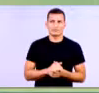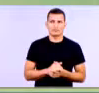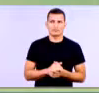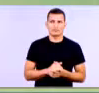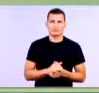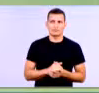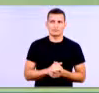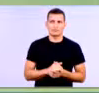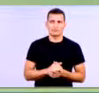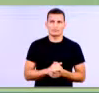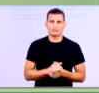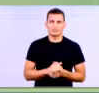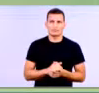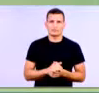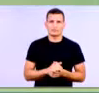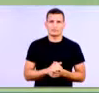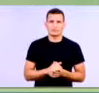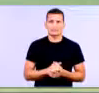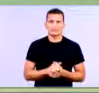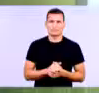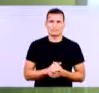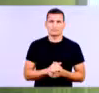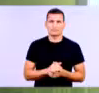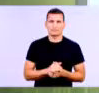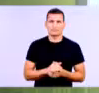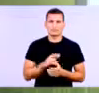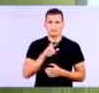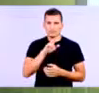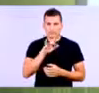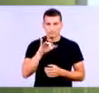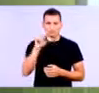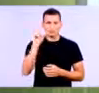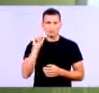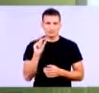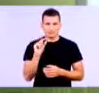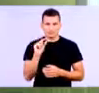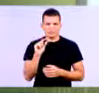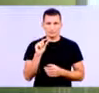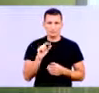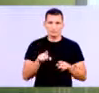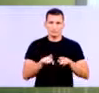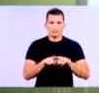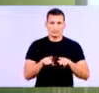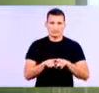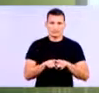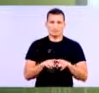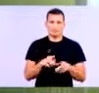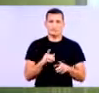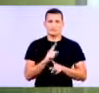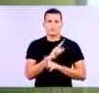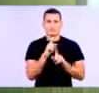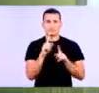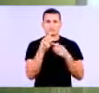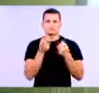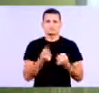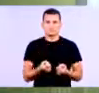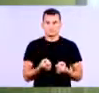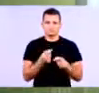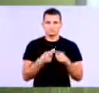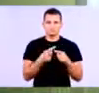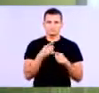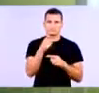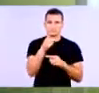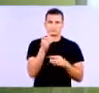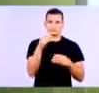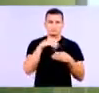facilitar essa adesão, certo? Vai reduzir aquela questão da não aceitação, porque você